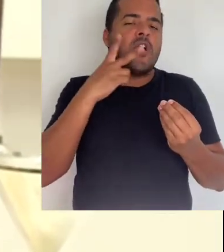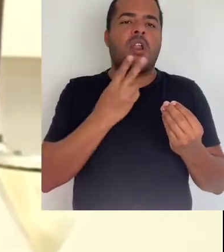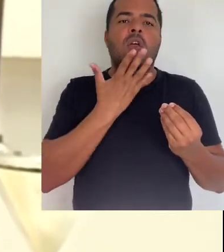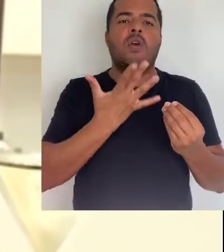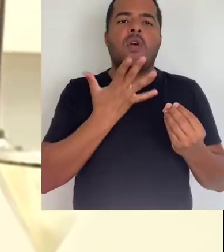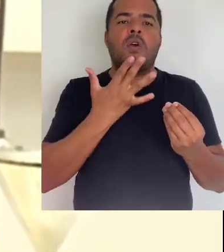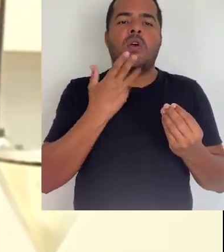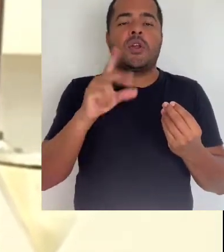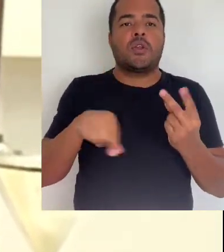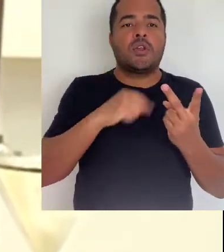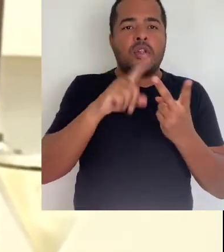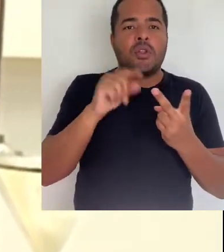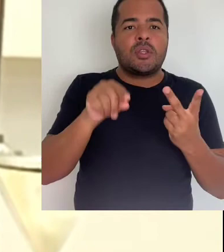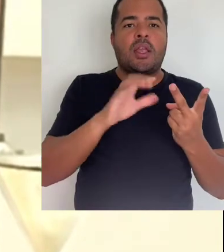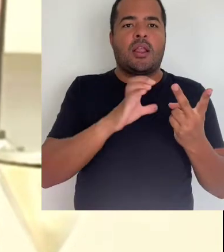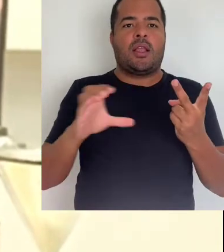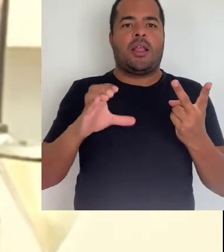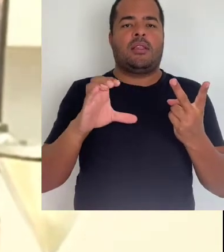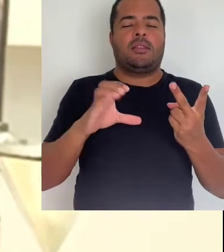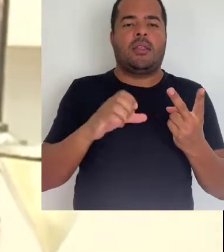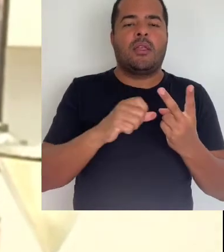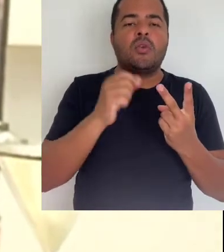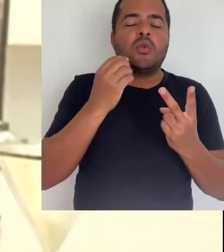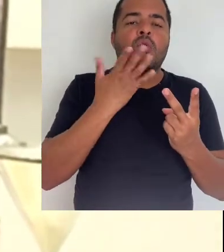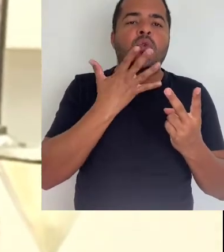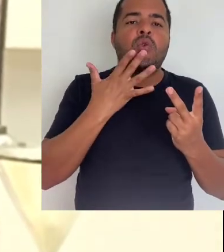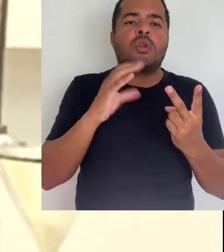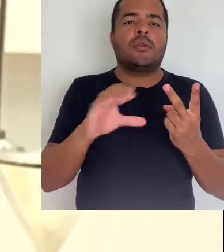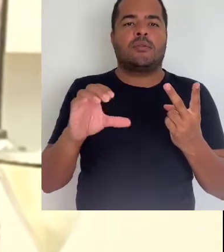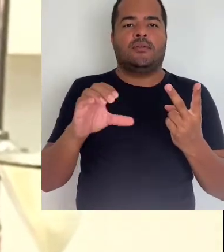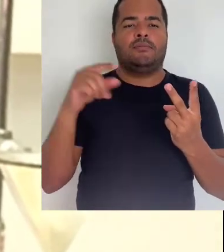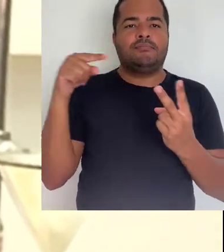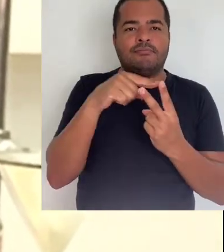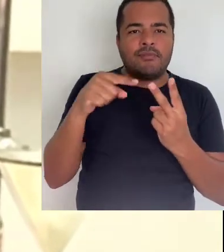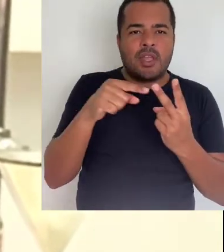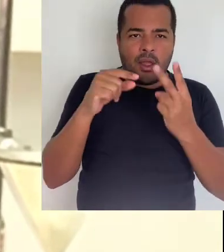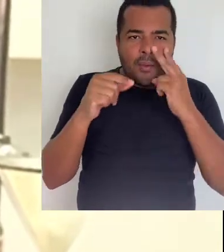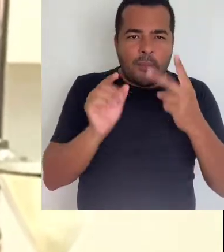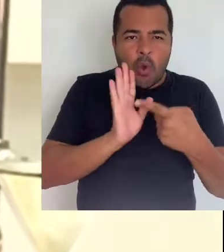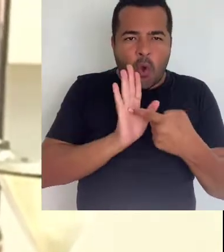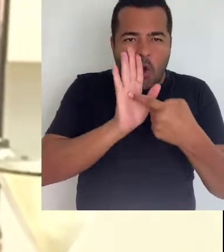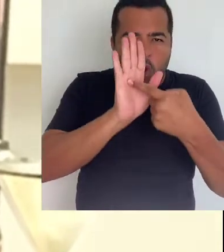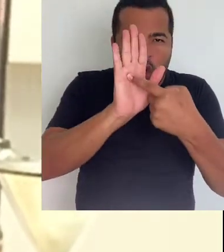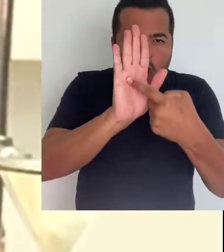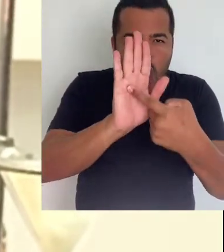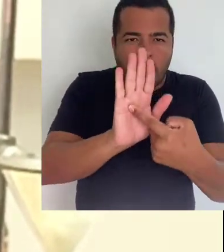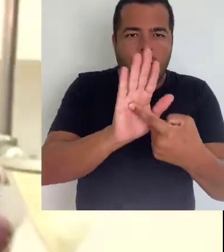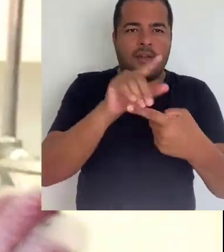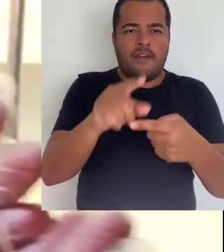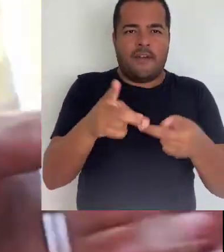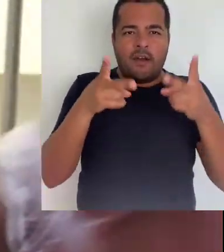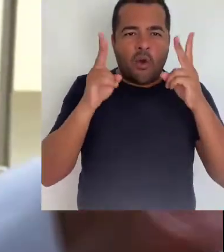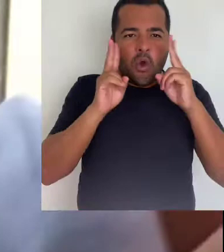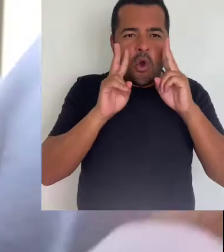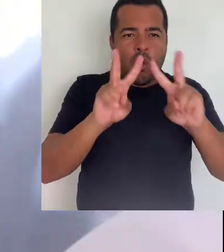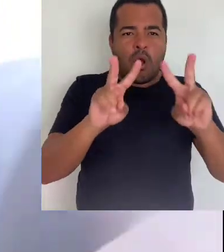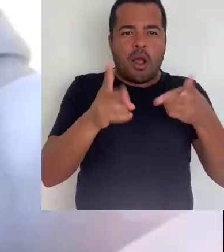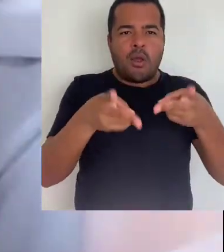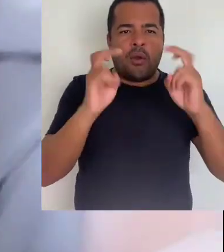violeta, certo? E o outro está castanho, certo? Deixa eu aproximar mais de